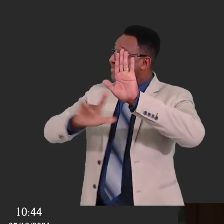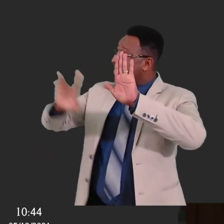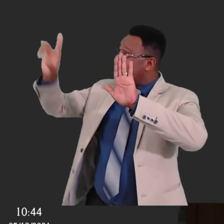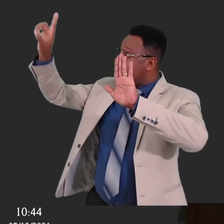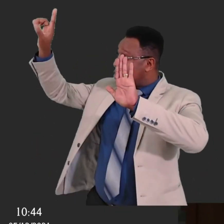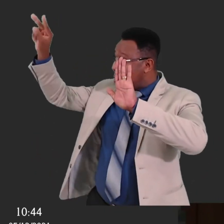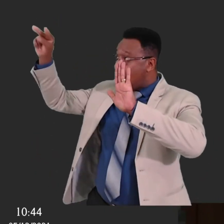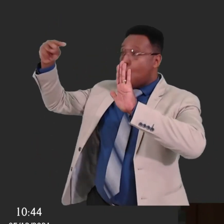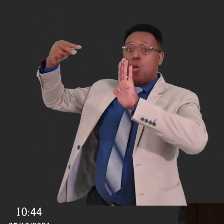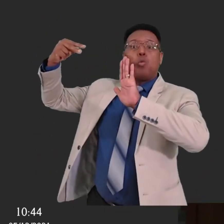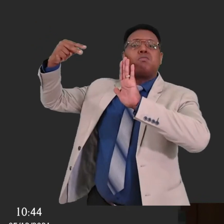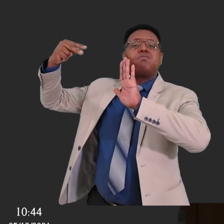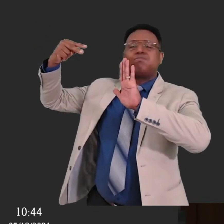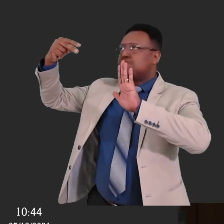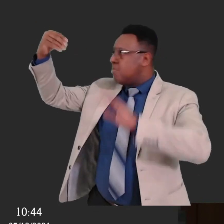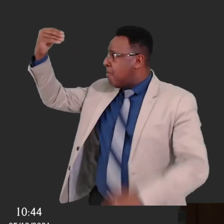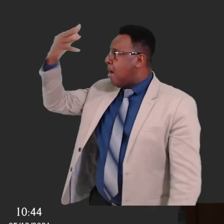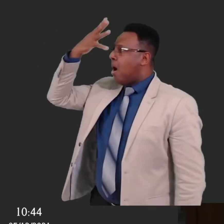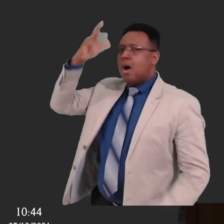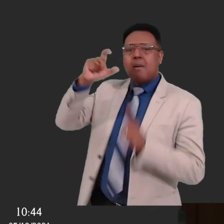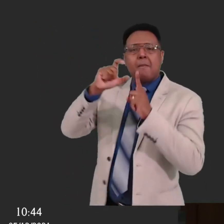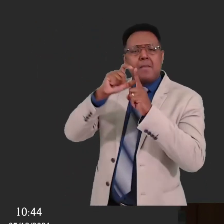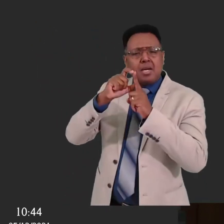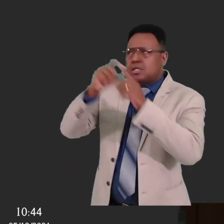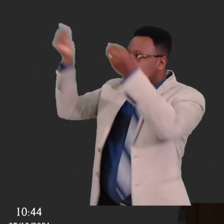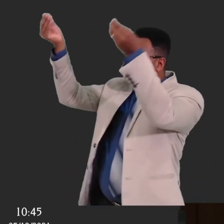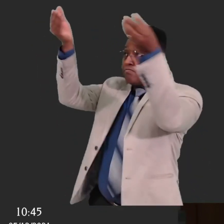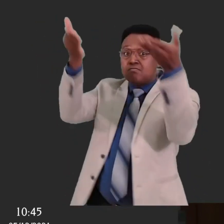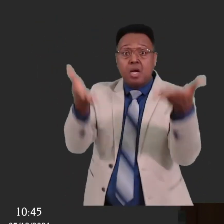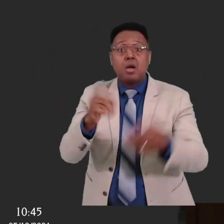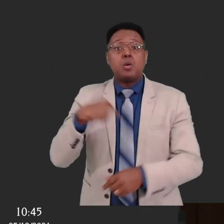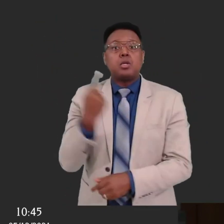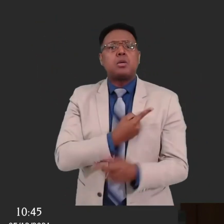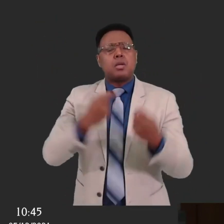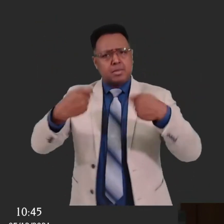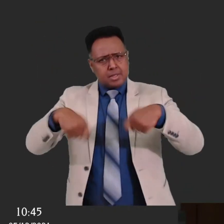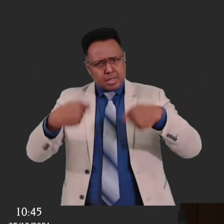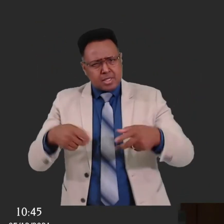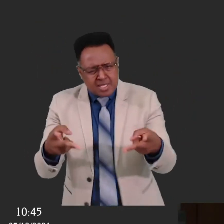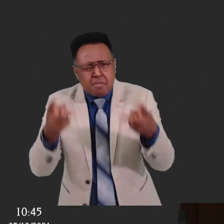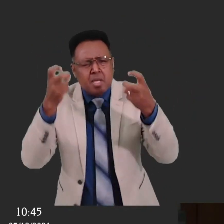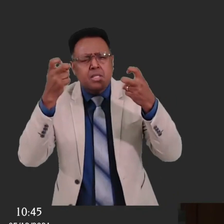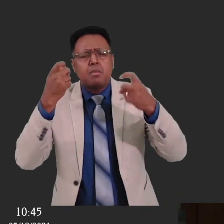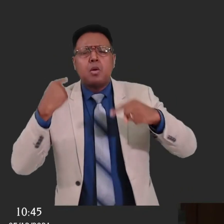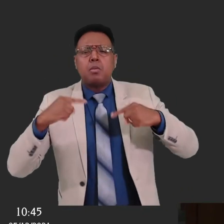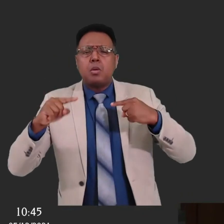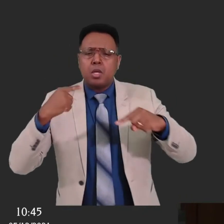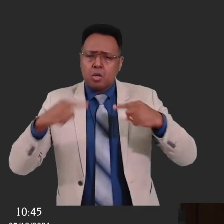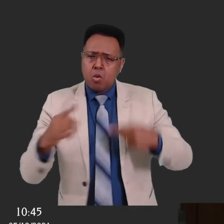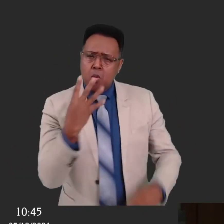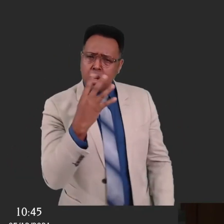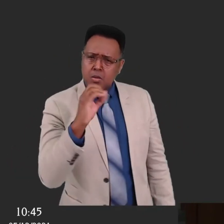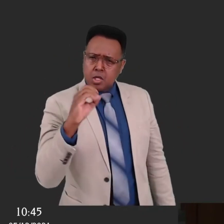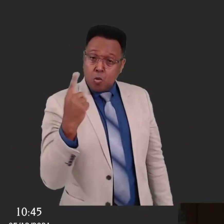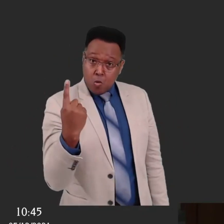a necessidade. Os irmãos perceberam hoje, pelo hino último que cantamos, que o